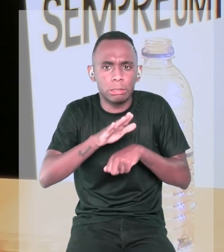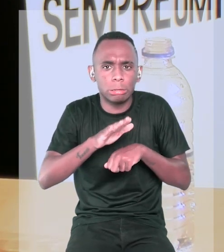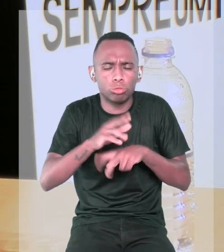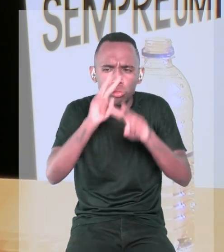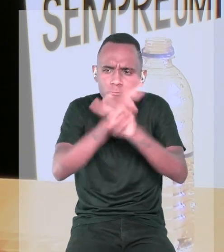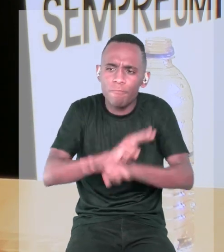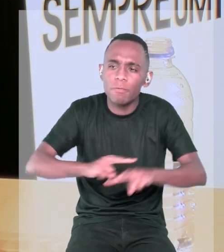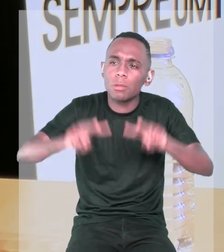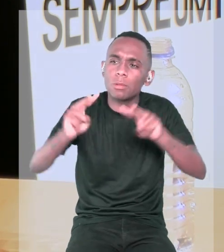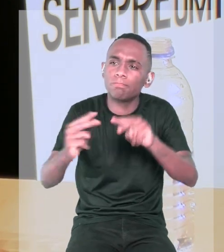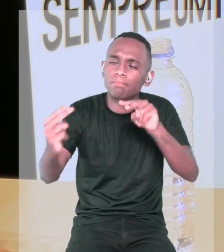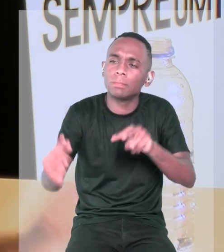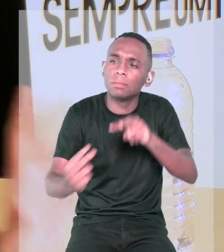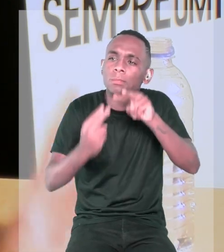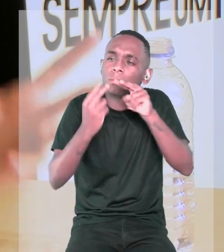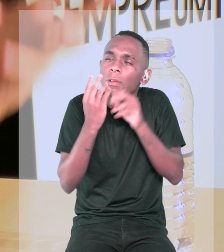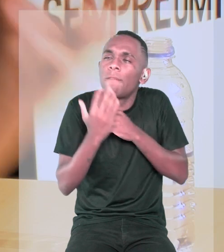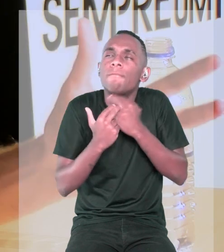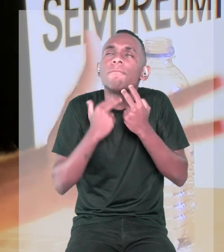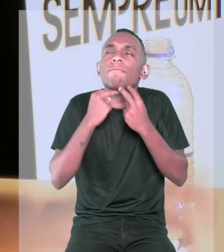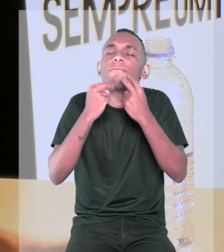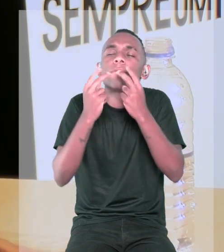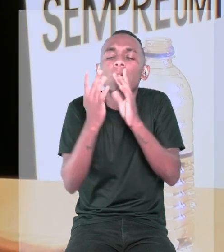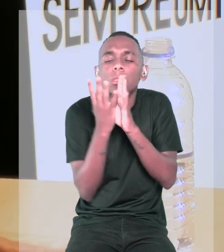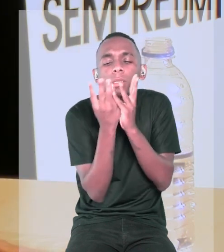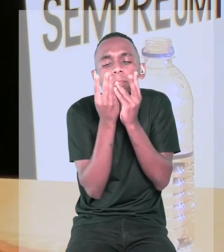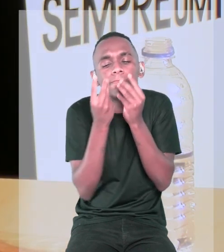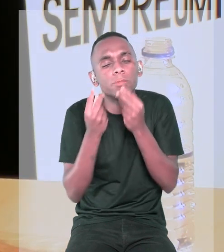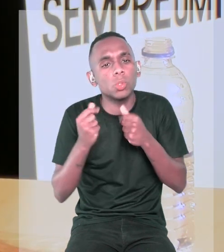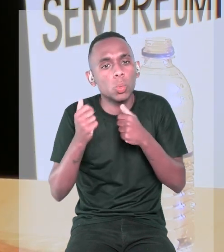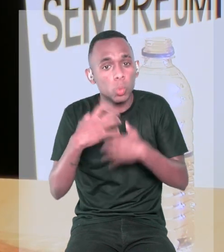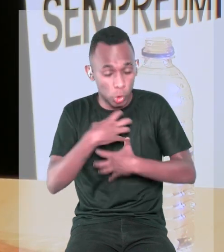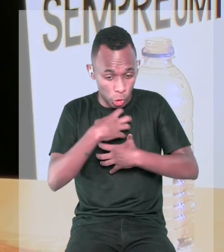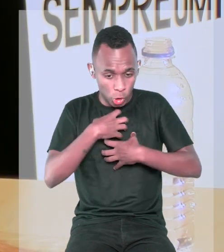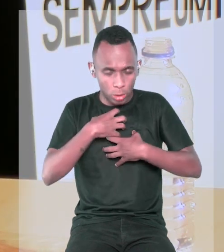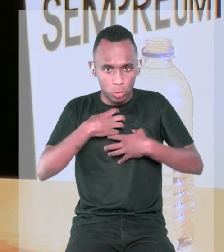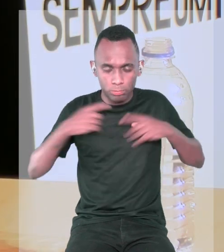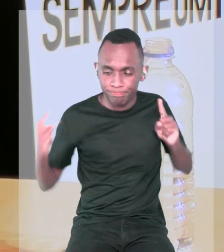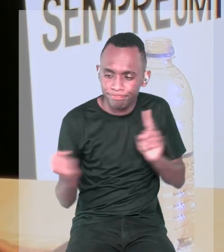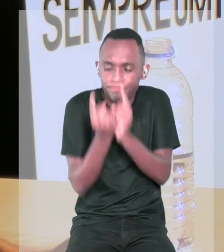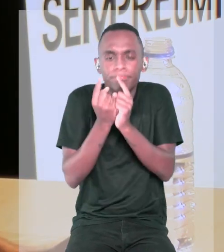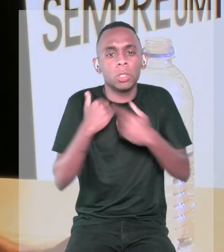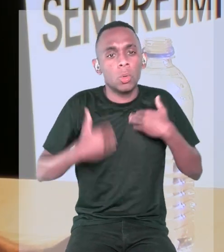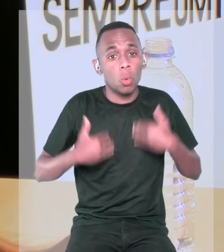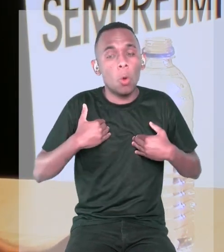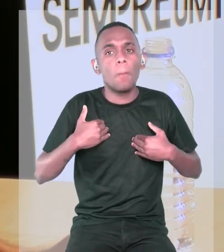de habitar o seu corpo, para que todo o futuro se abrisse para nós.